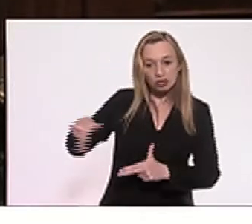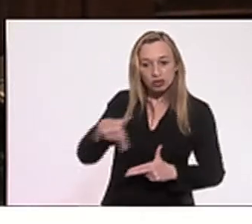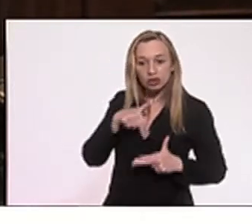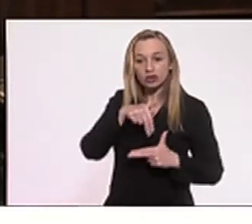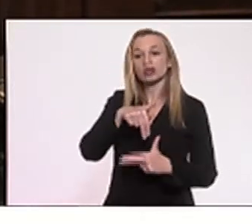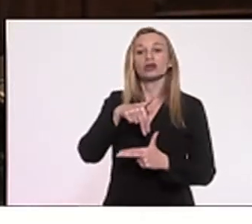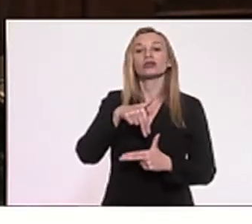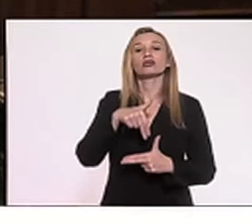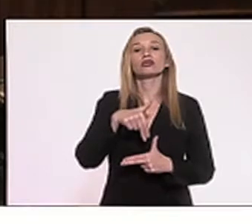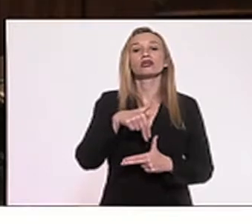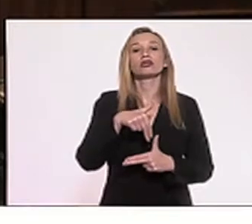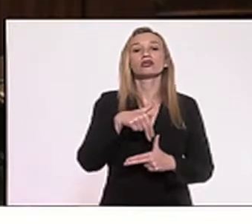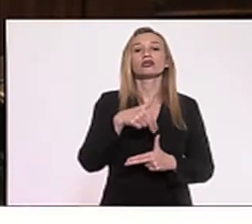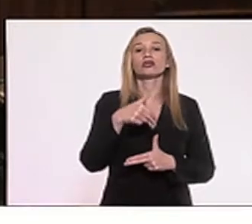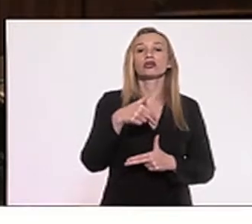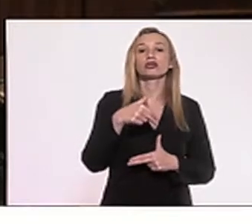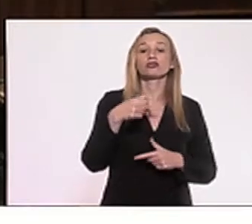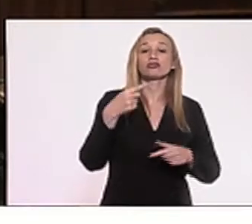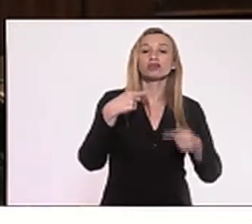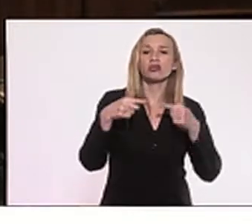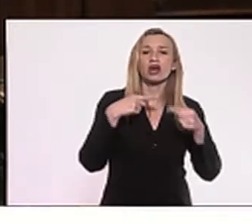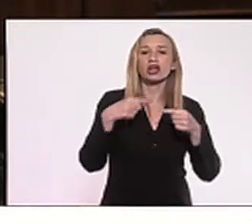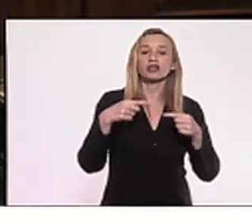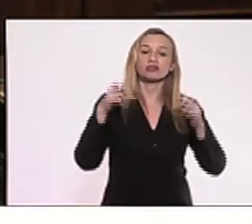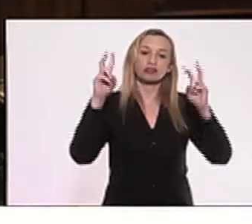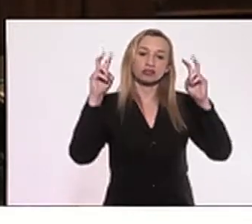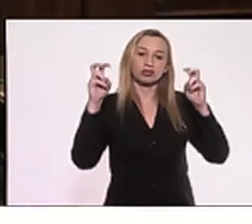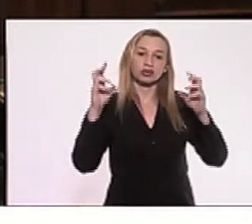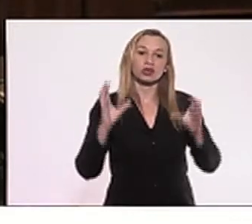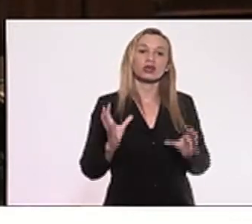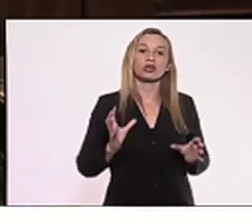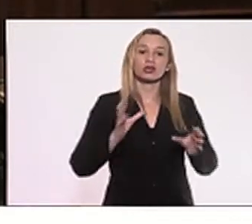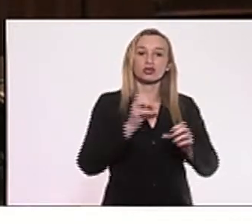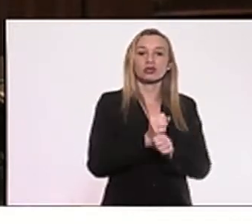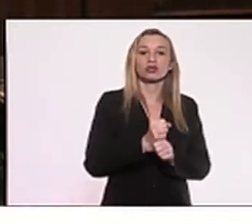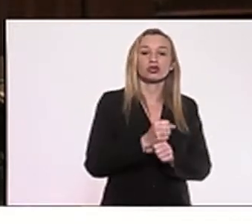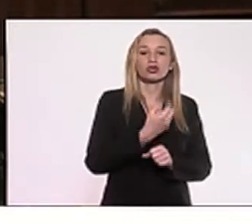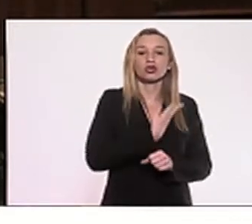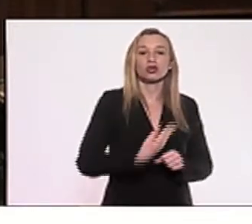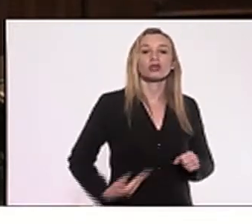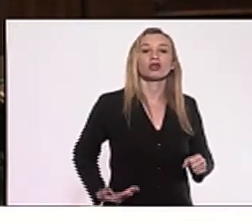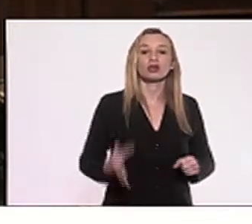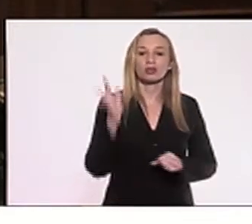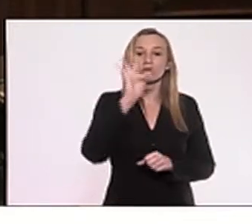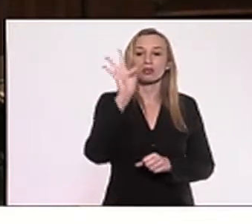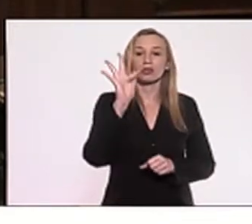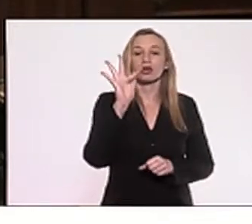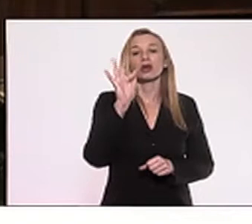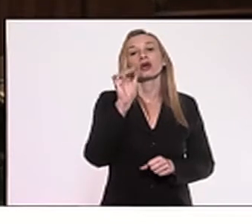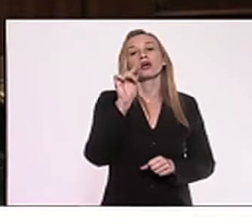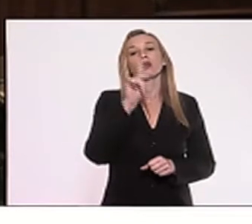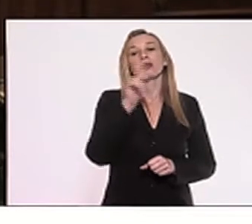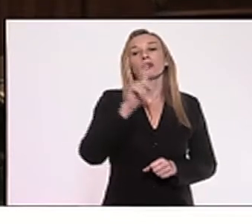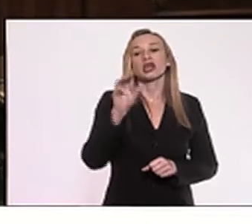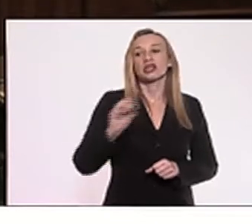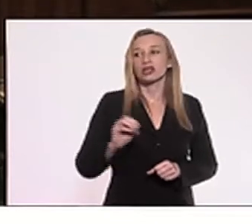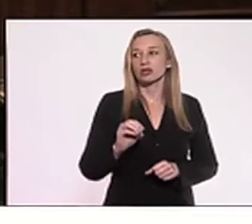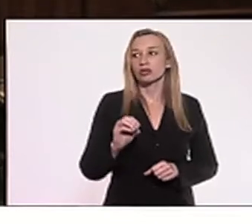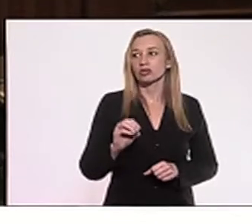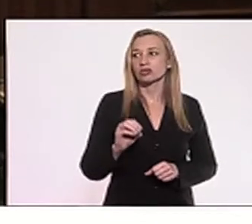debate sobre as contas do governo Pezão referentes ao ano de